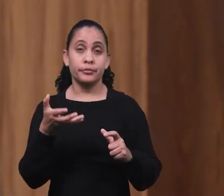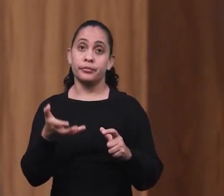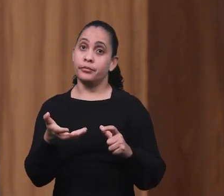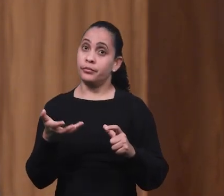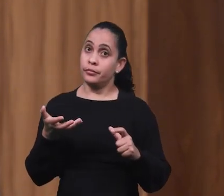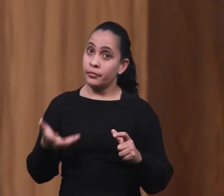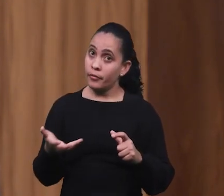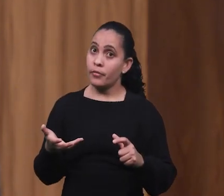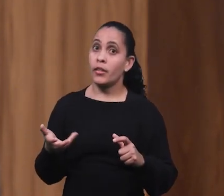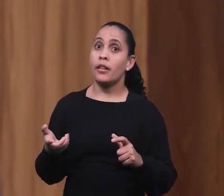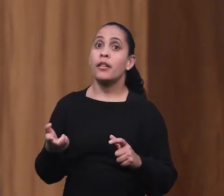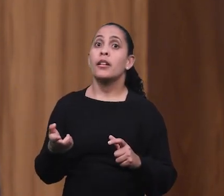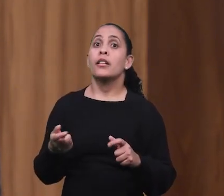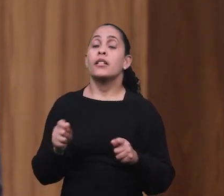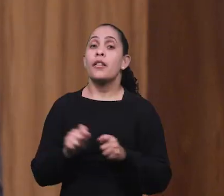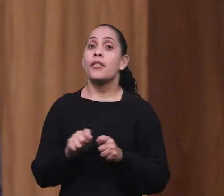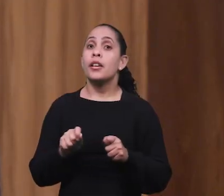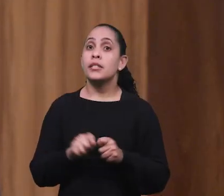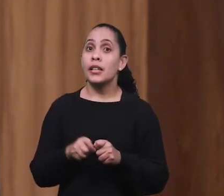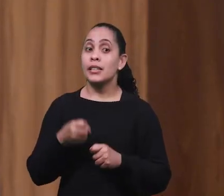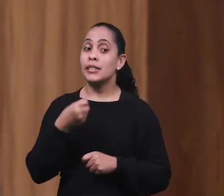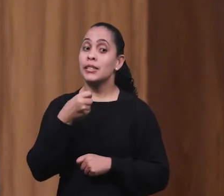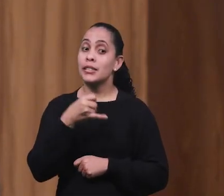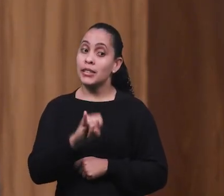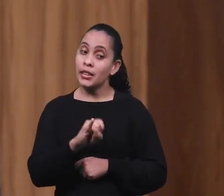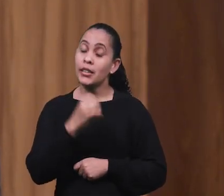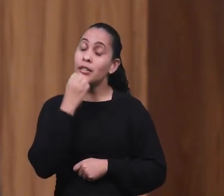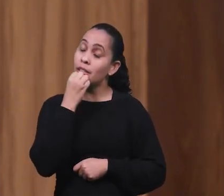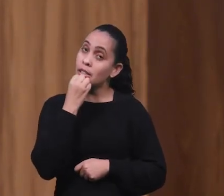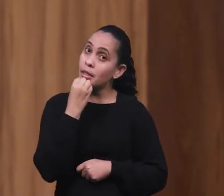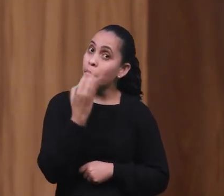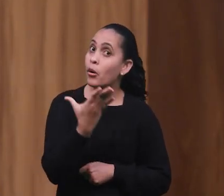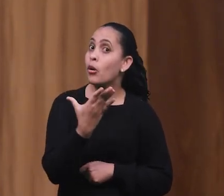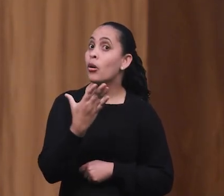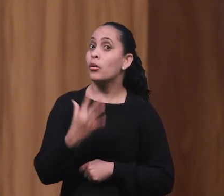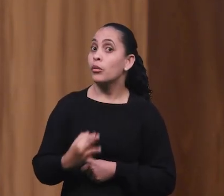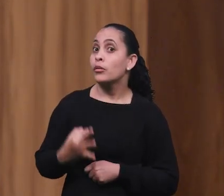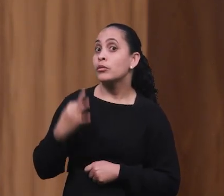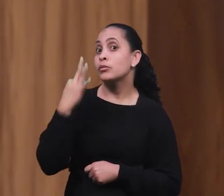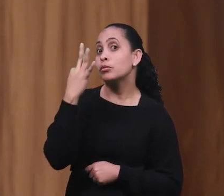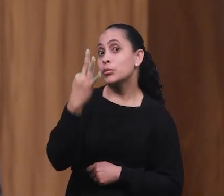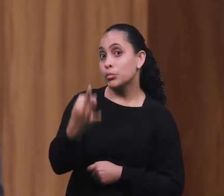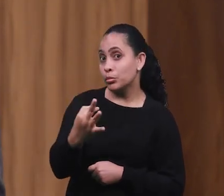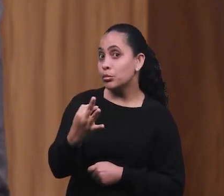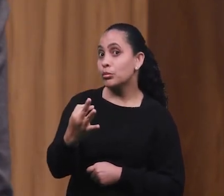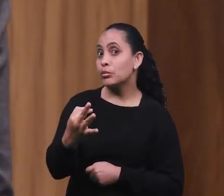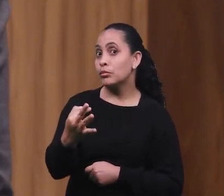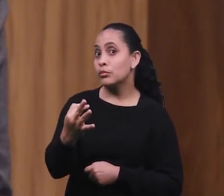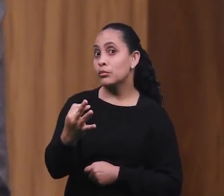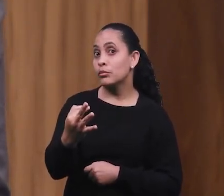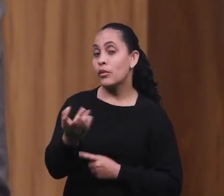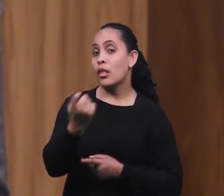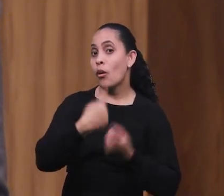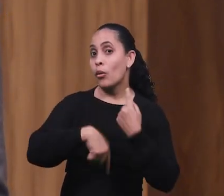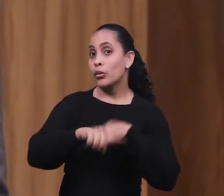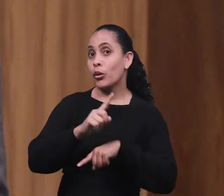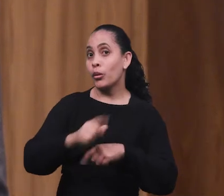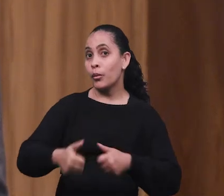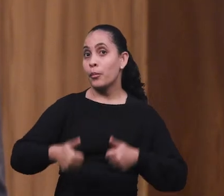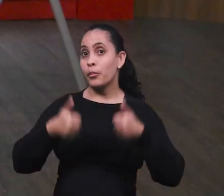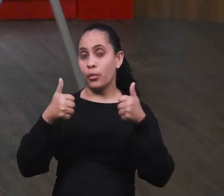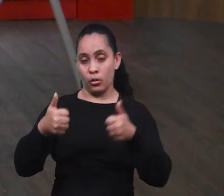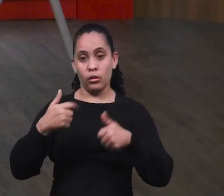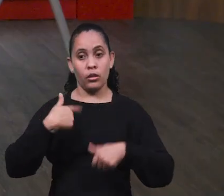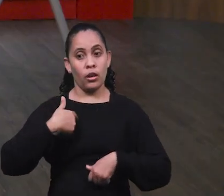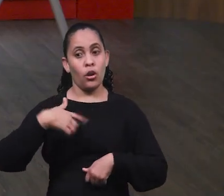está estabelecido, o que você quer fazer, se realmente é algo que vai te dar um futuro depois. Procura